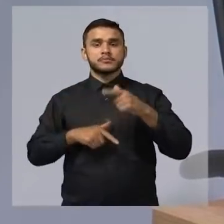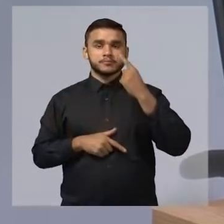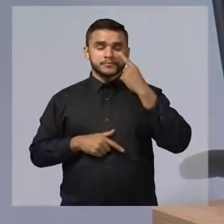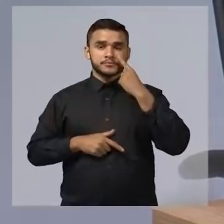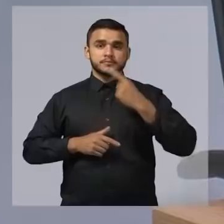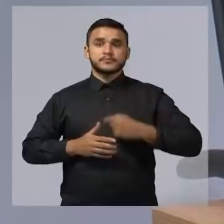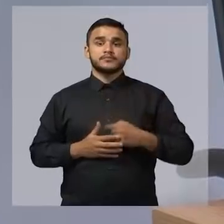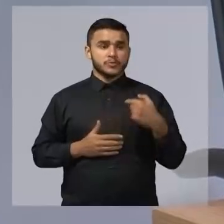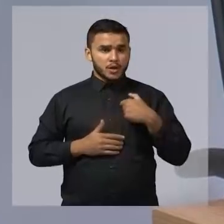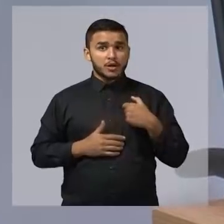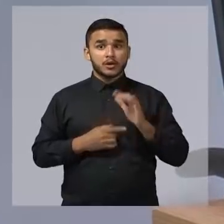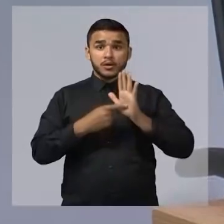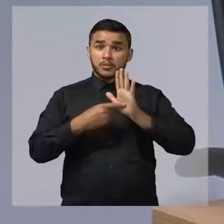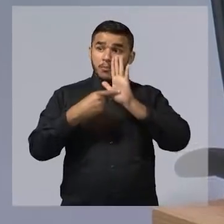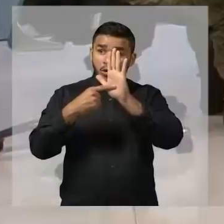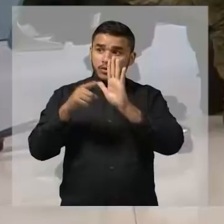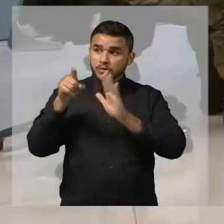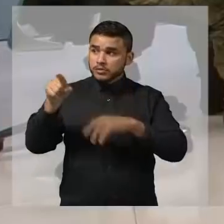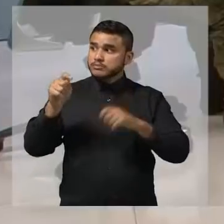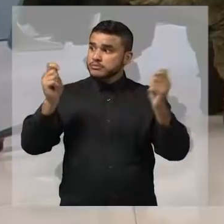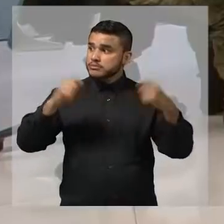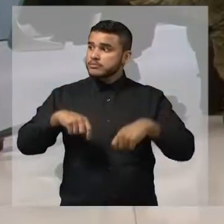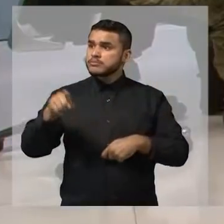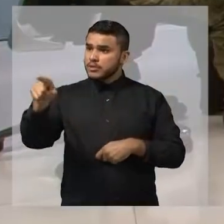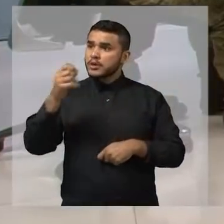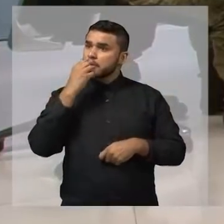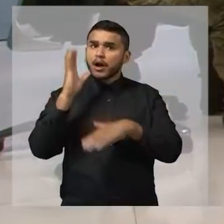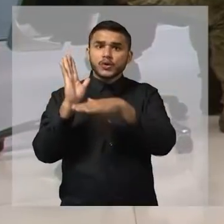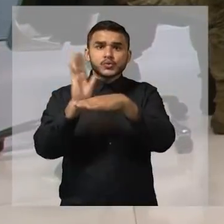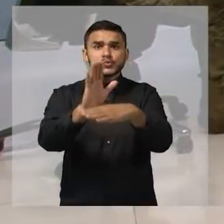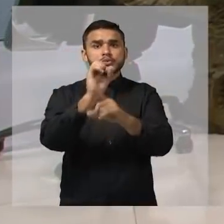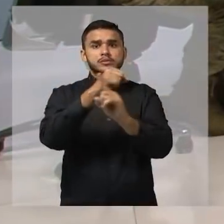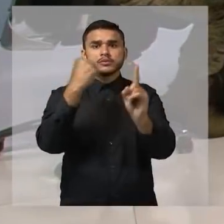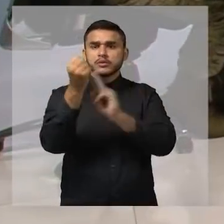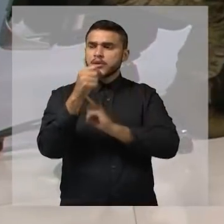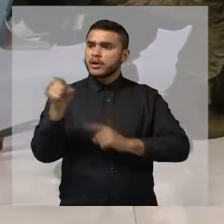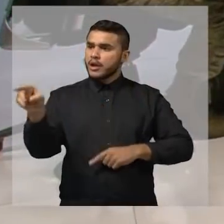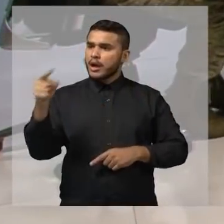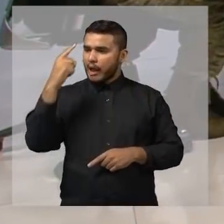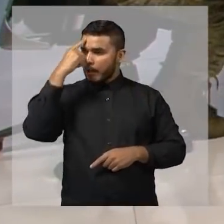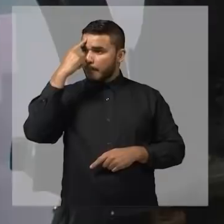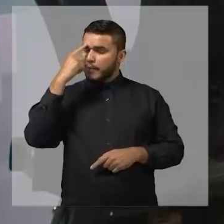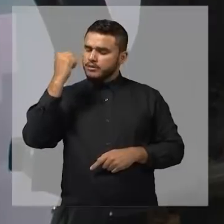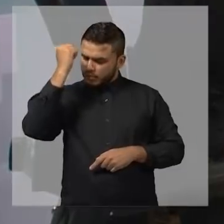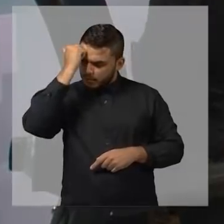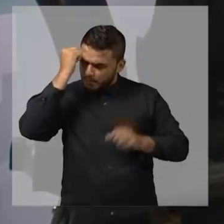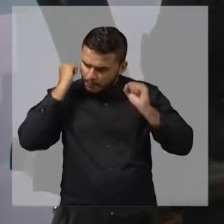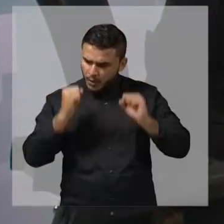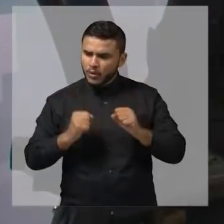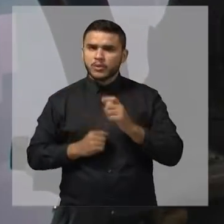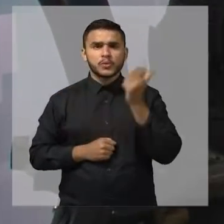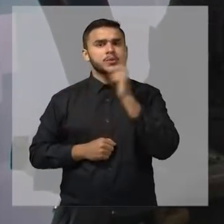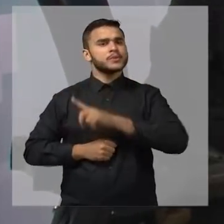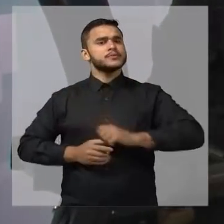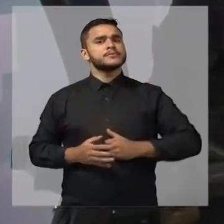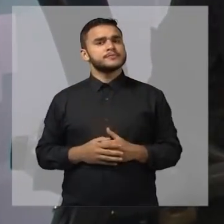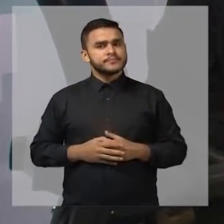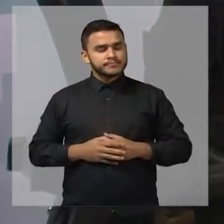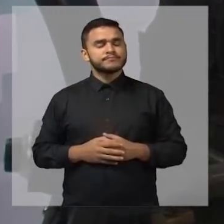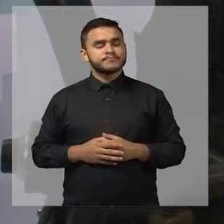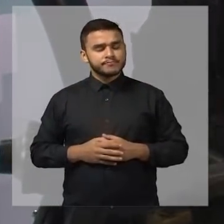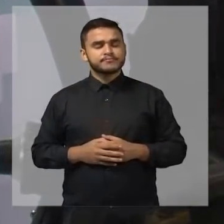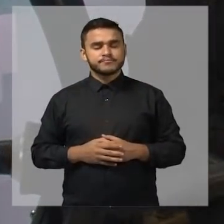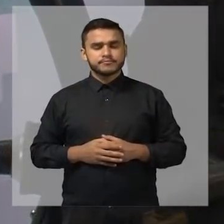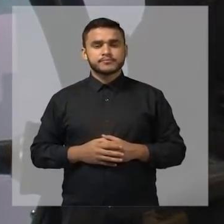para ele que ele pode ser útil para a sociedade e ele pode mais do que aquilo. Essa prevenção primária que não diz respeito